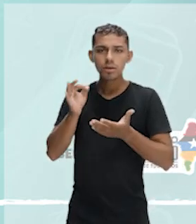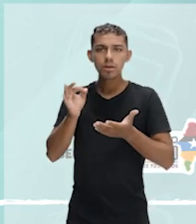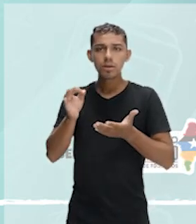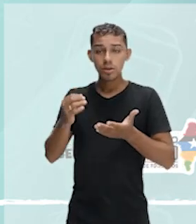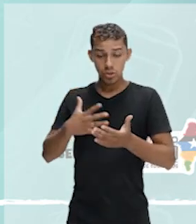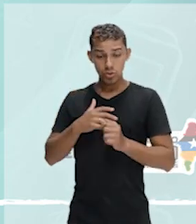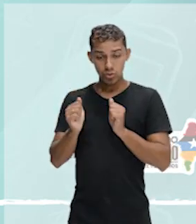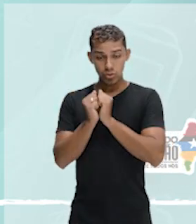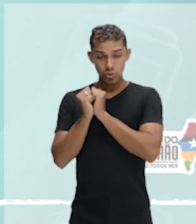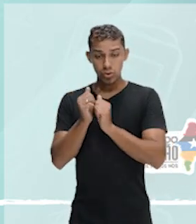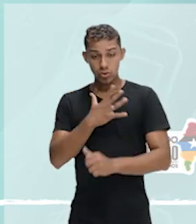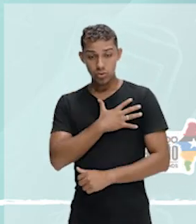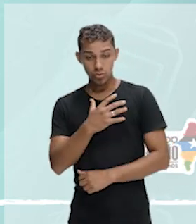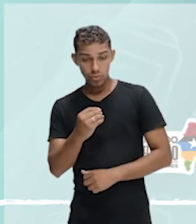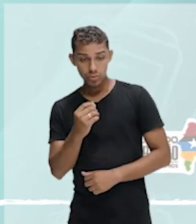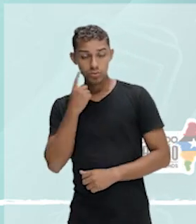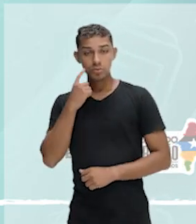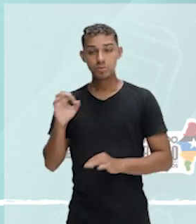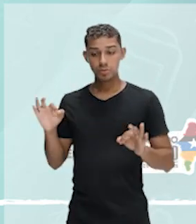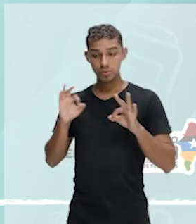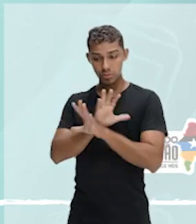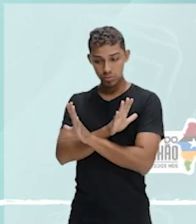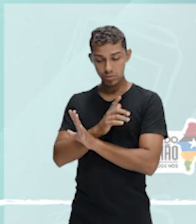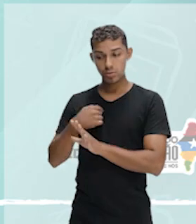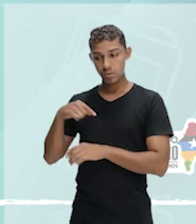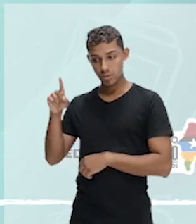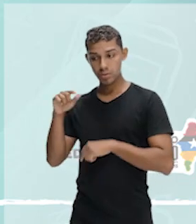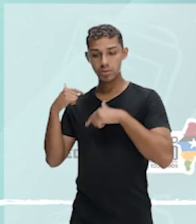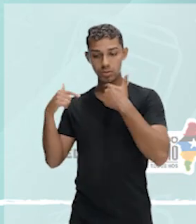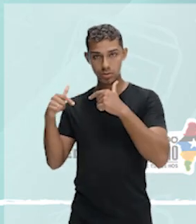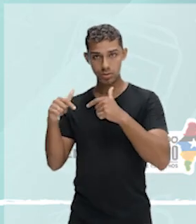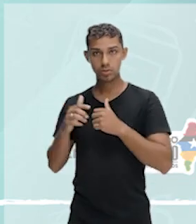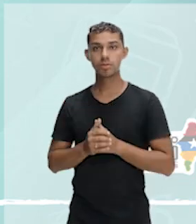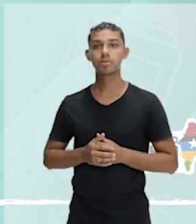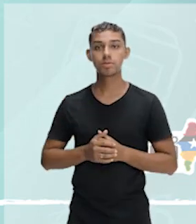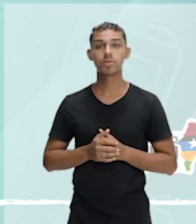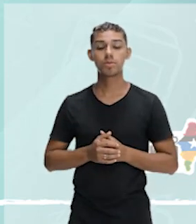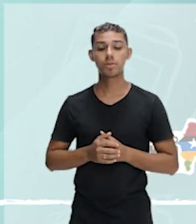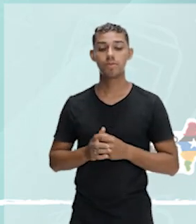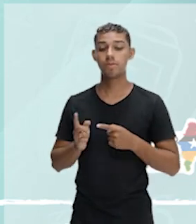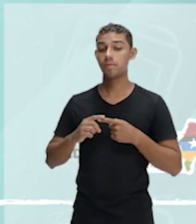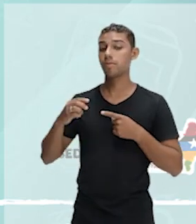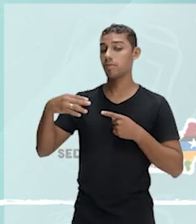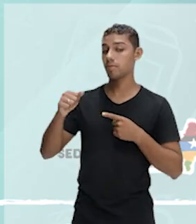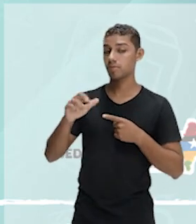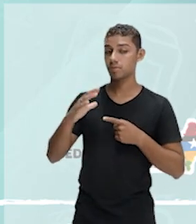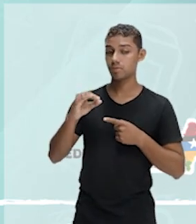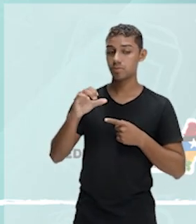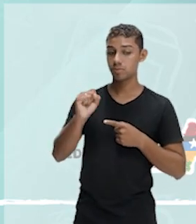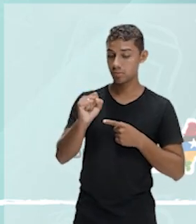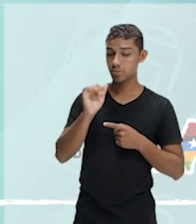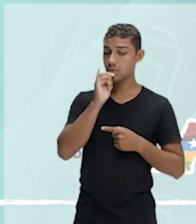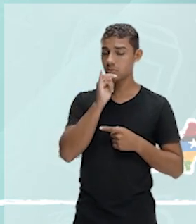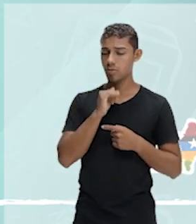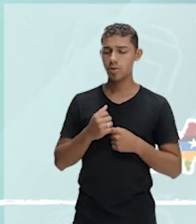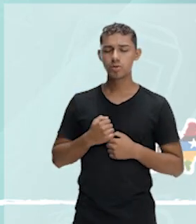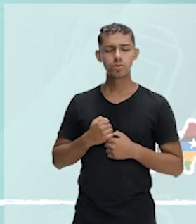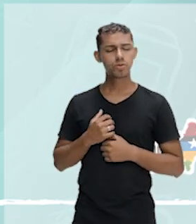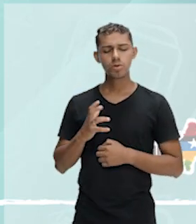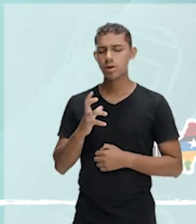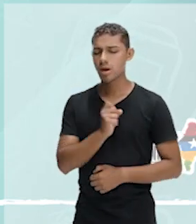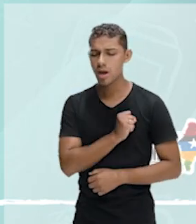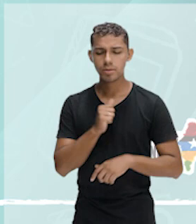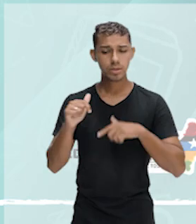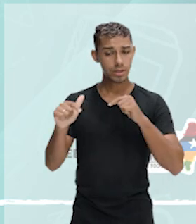está pronto para ir trabalhar. Marcos, né, para ele se encanta com o seu trabalho,